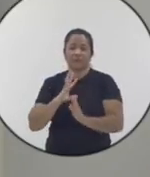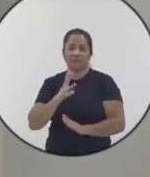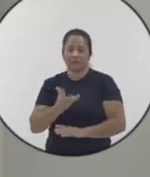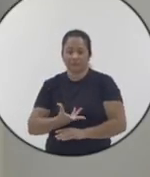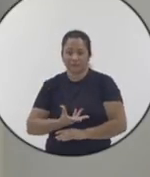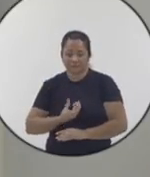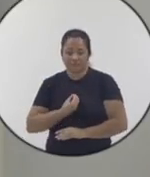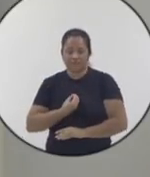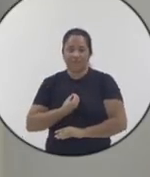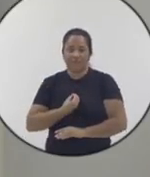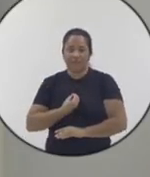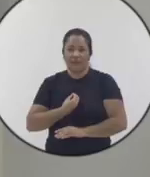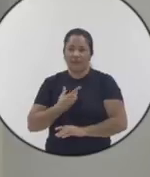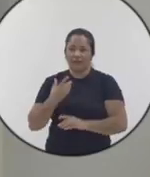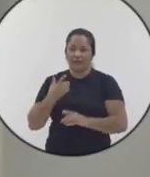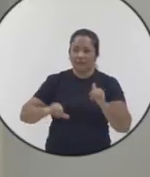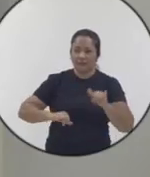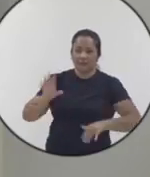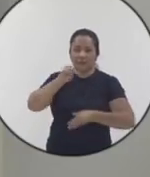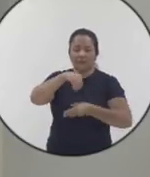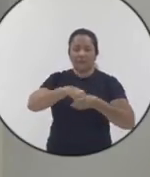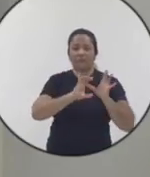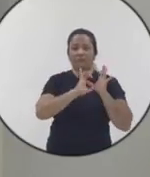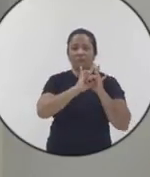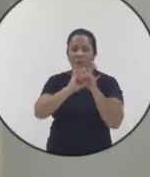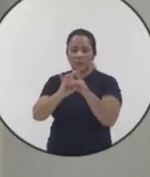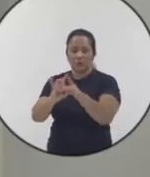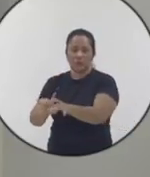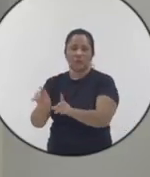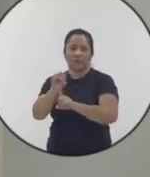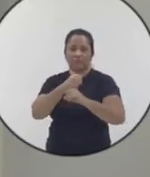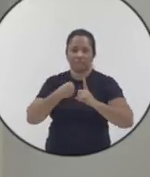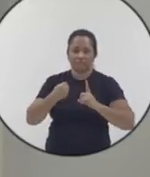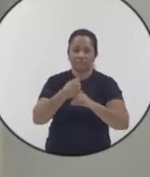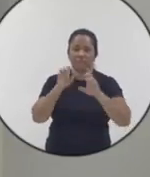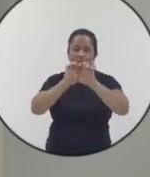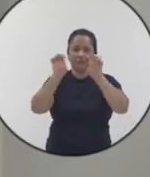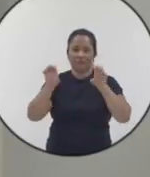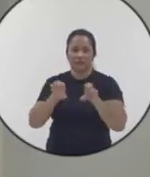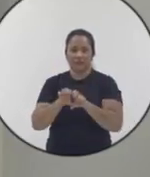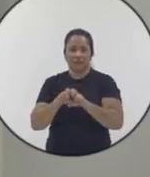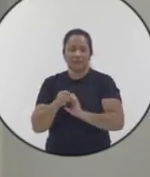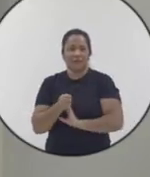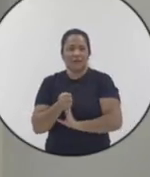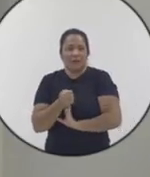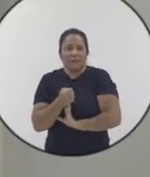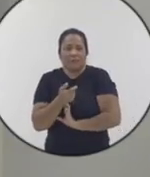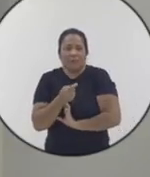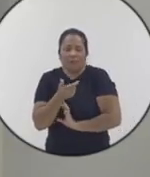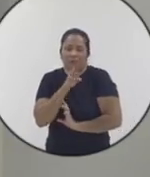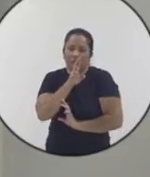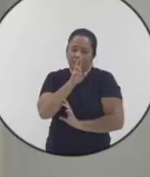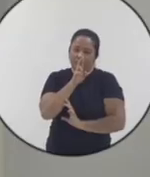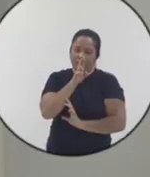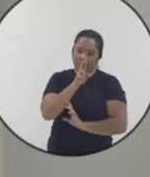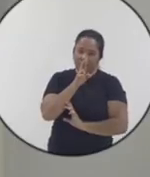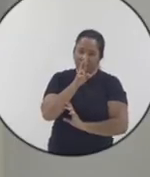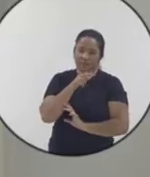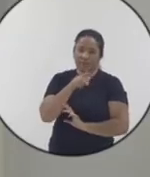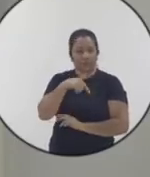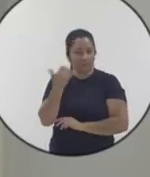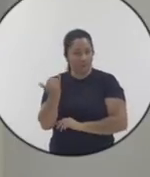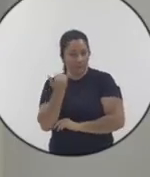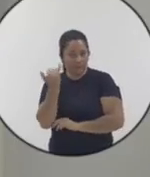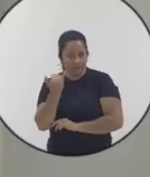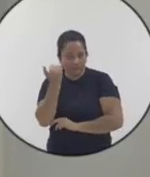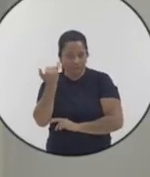pelo contexto social em que a gente está envolvido, na estrutura, a gente tem pouca capacidade de resposta, e é muito importante